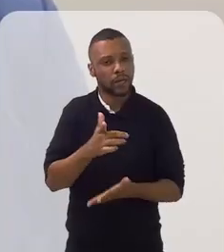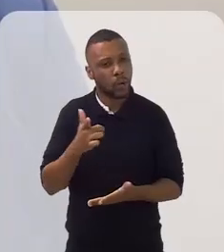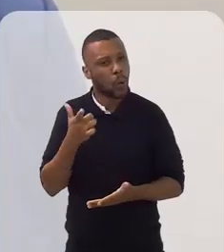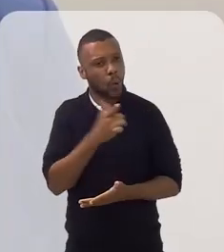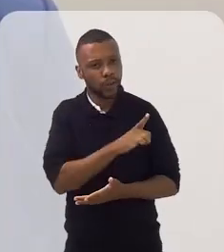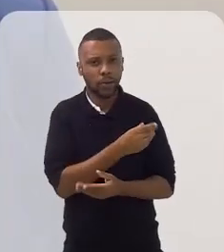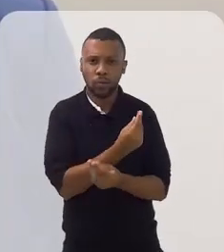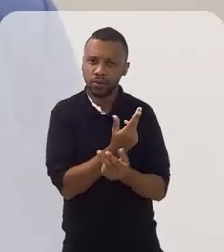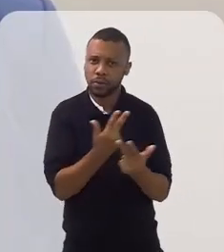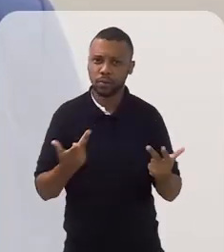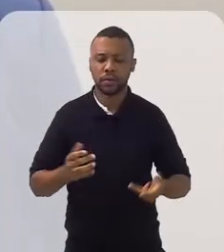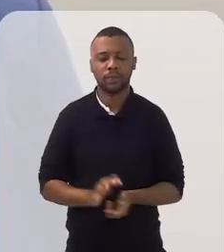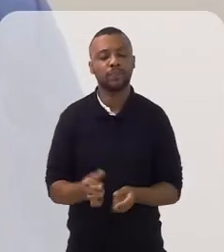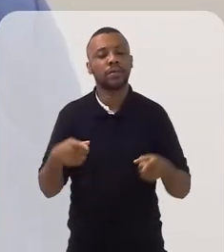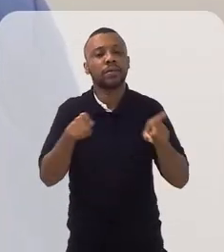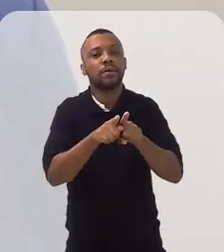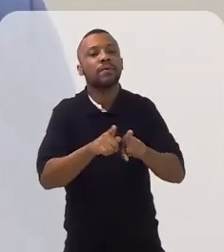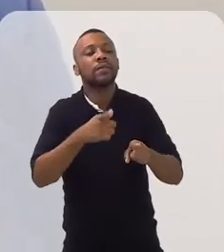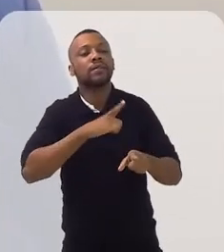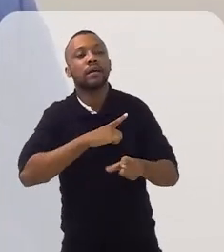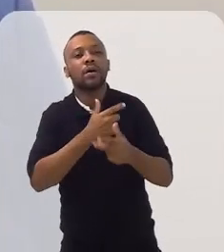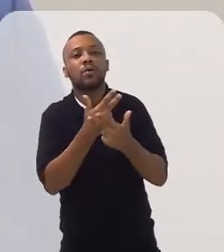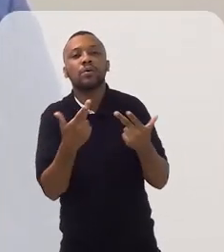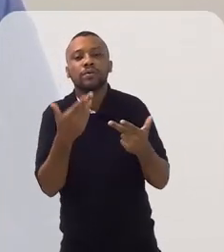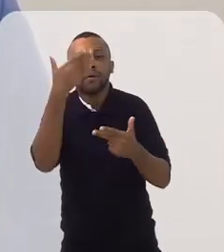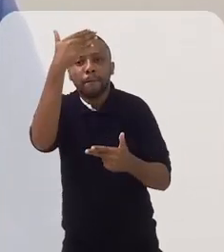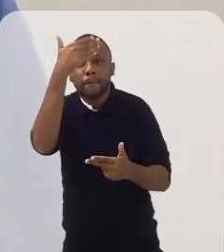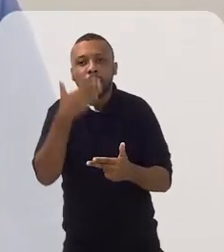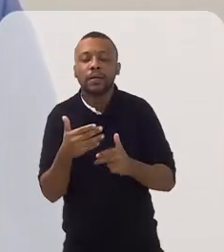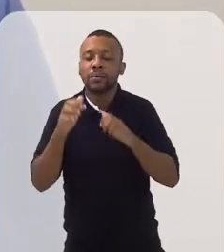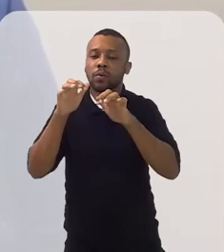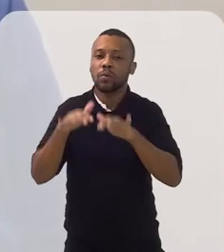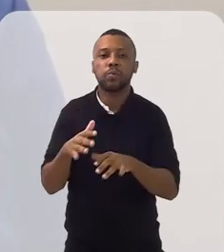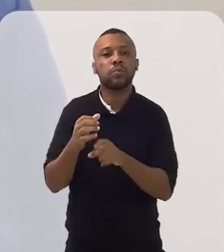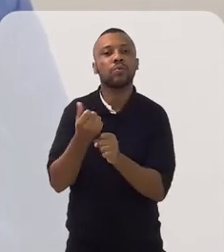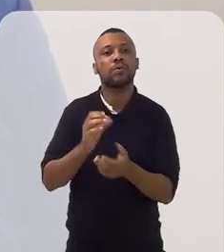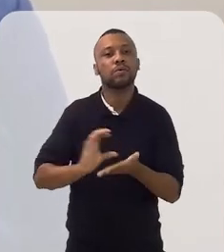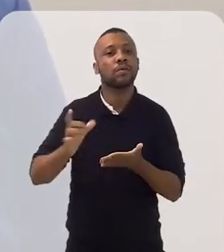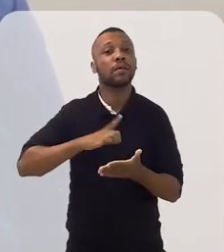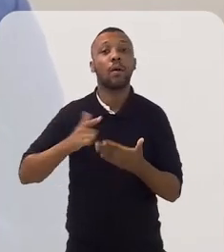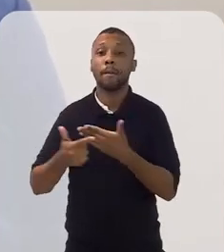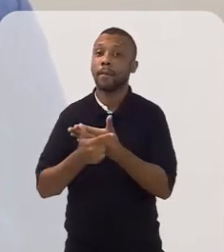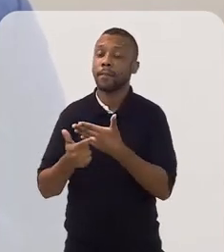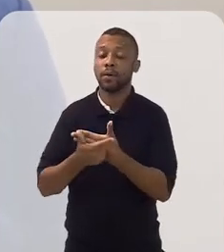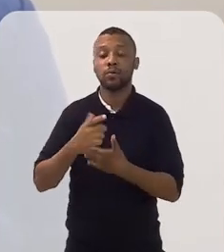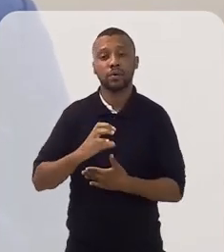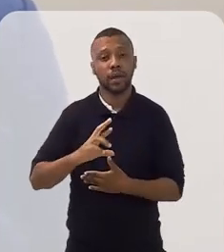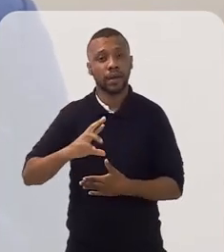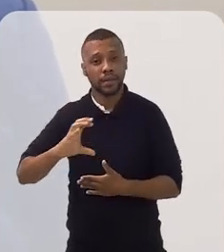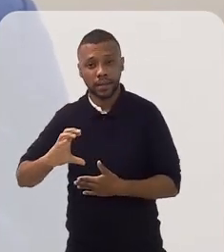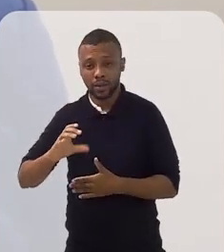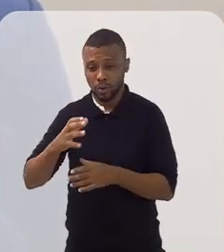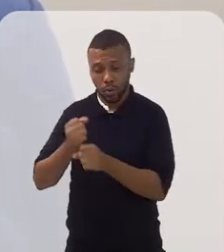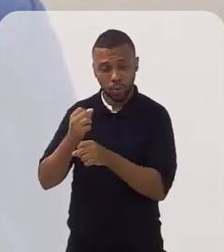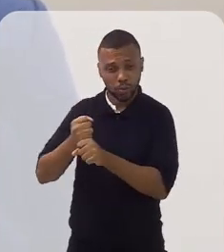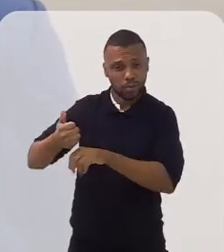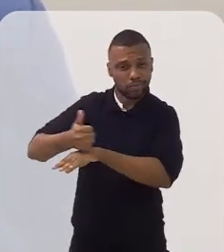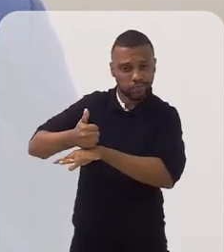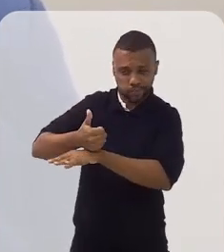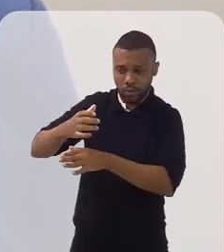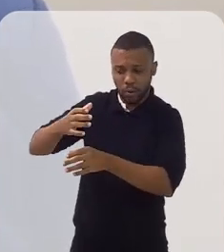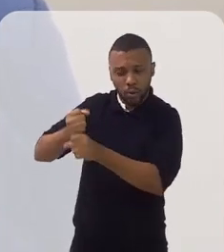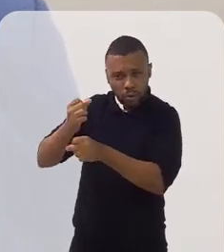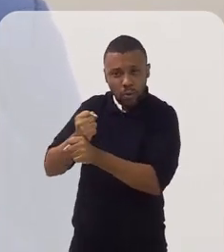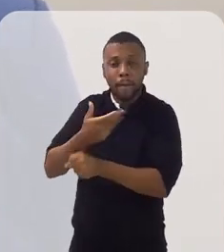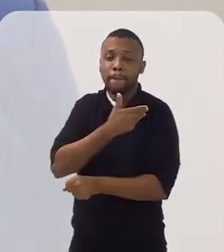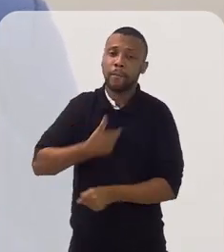também a questão toda de prestação de contas desses recursos. E aí entra o papel também do contador público, né? Para dar suporte a esse